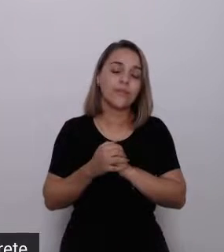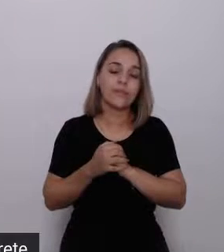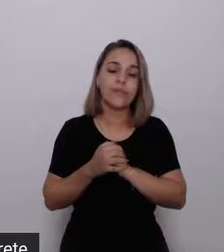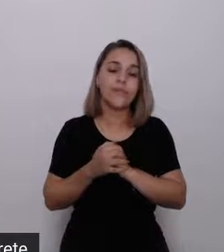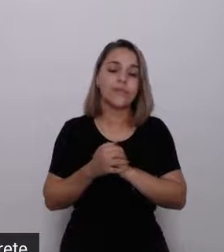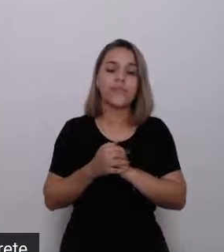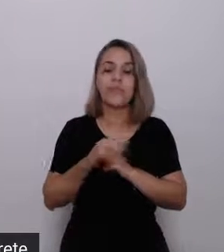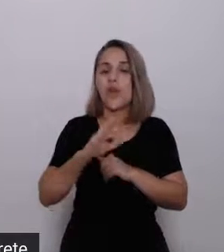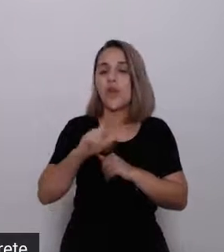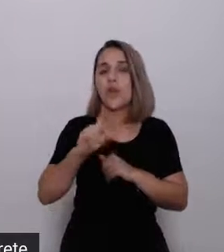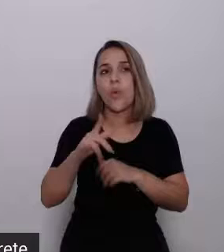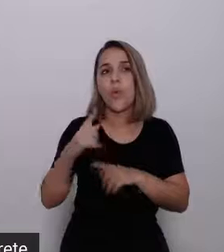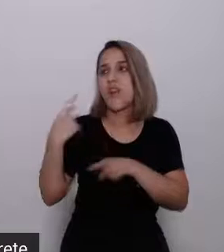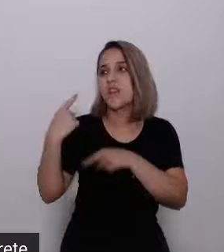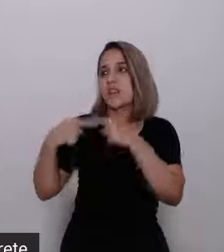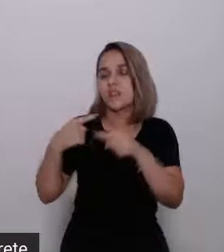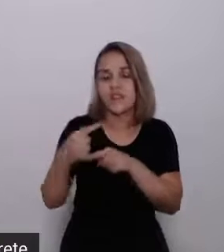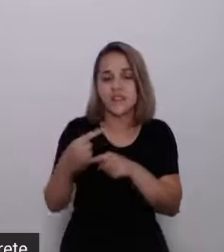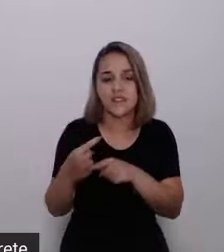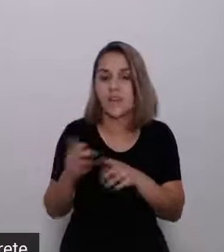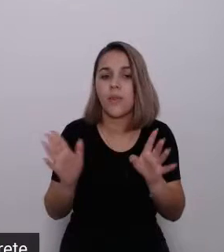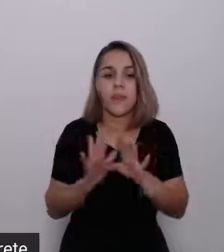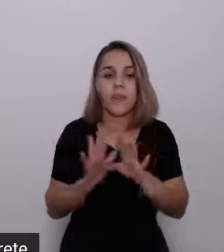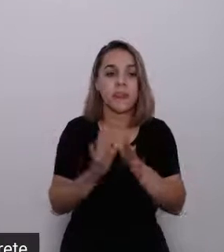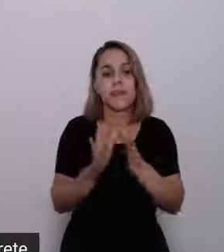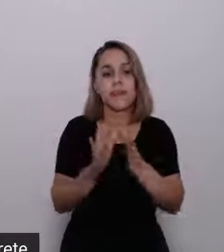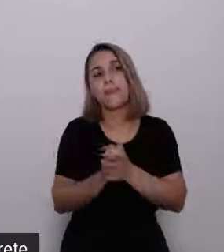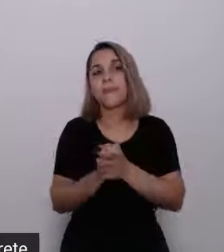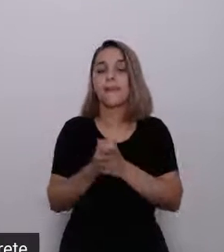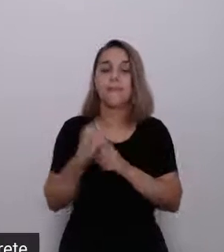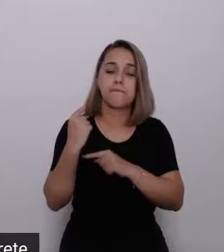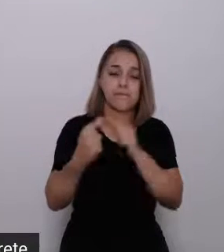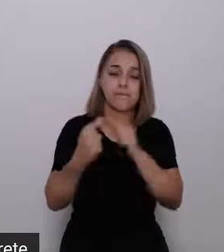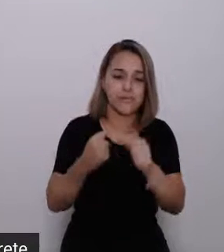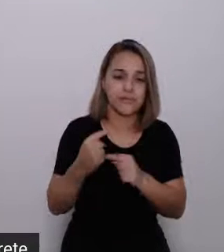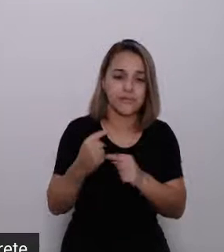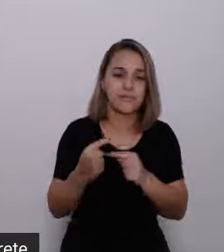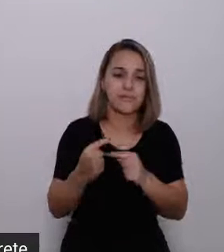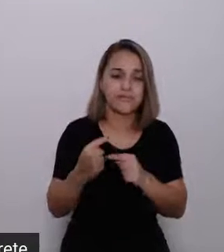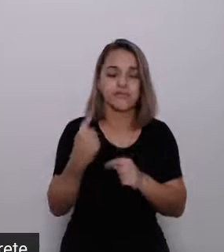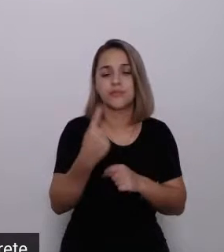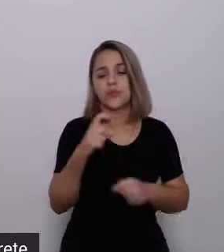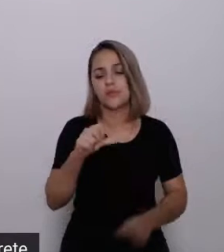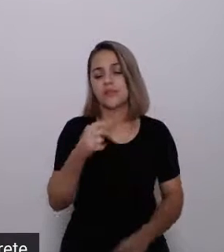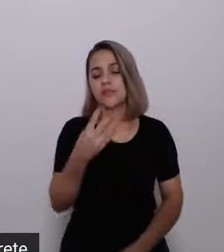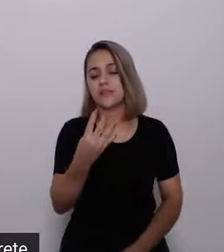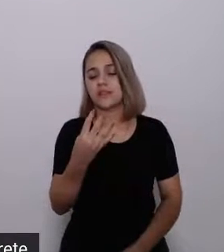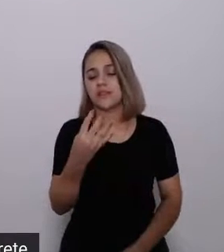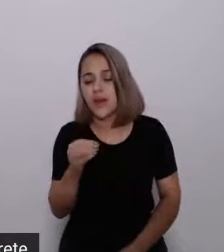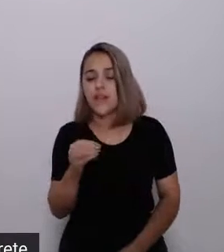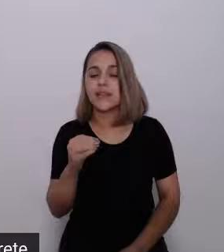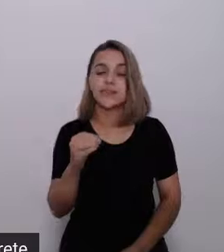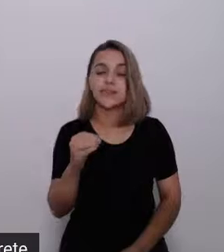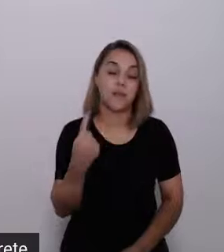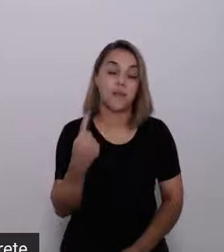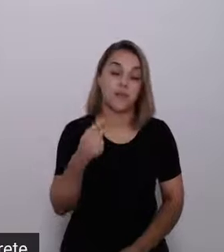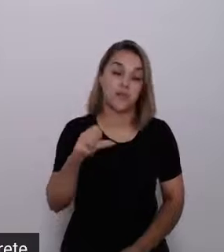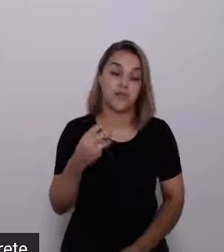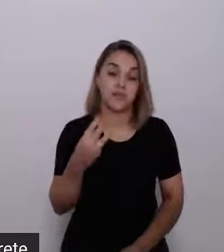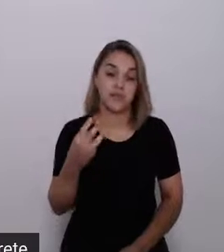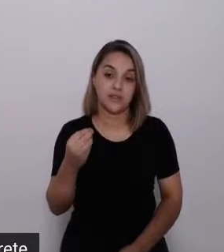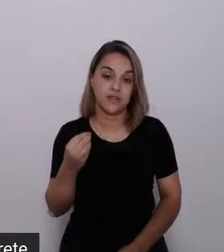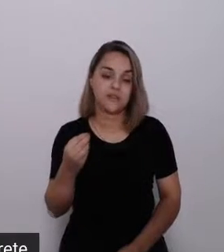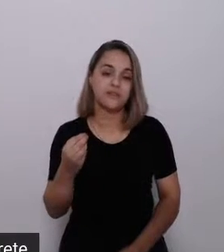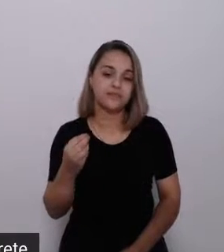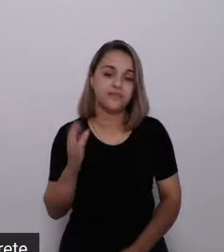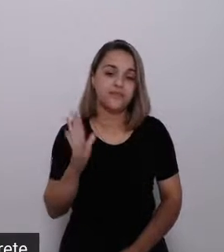geração queria apagar, não, de modo algum. A geração dos anos 30, 40, dos fotoclubistas, isso é expresso. Eles já se expressam